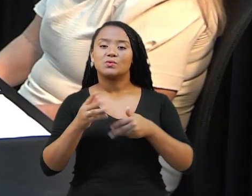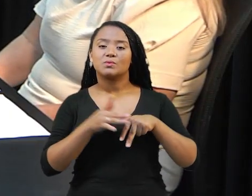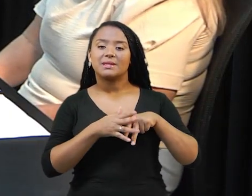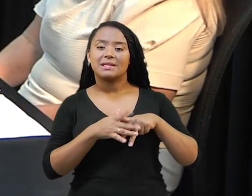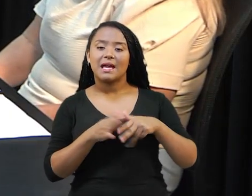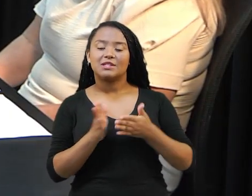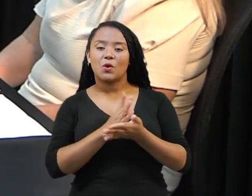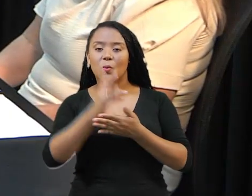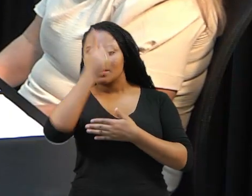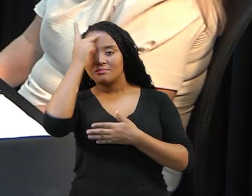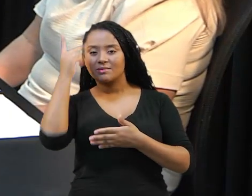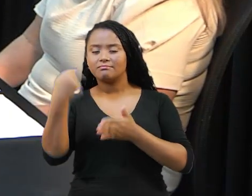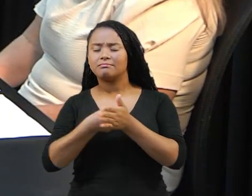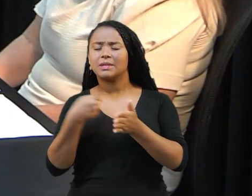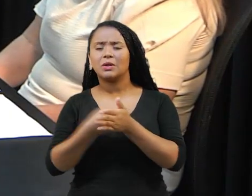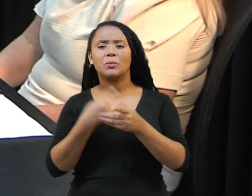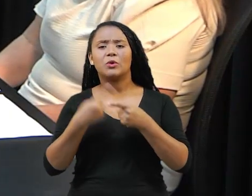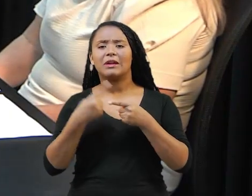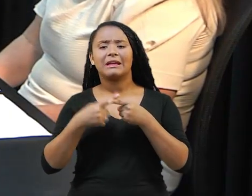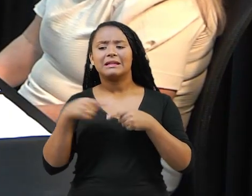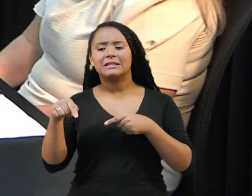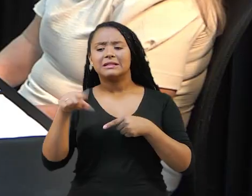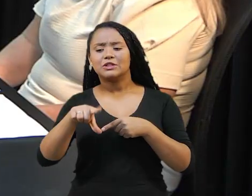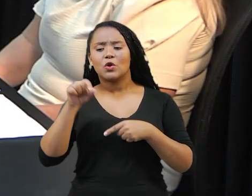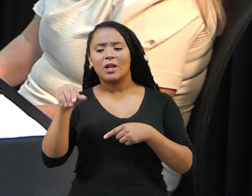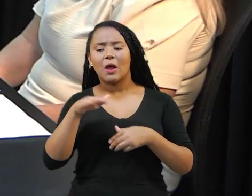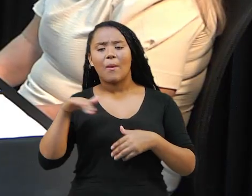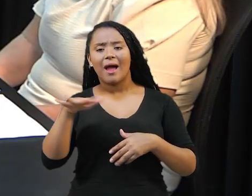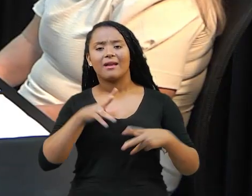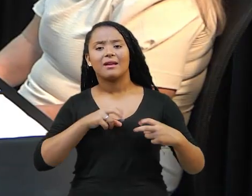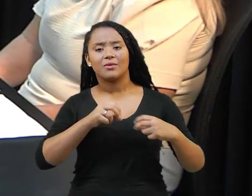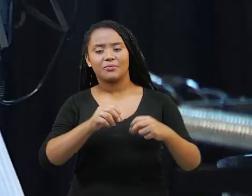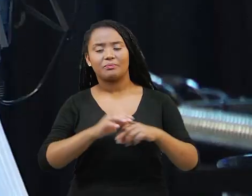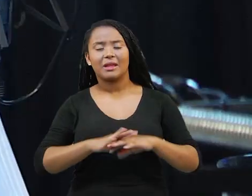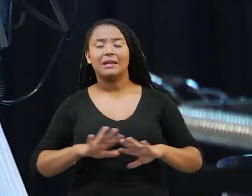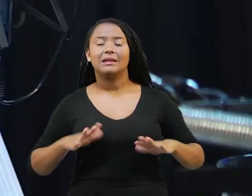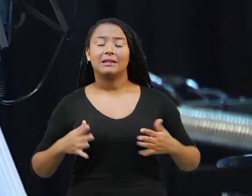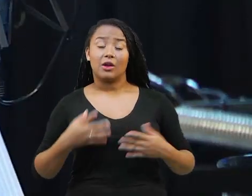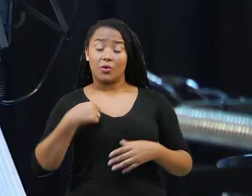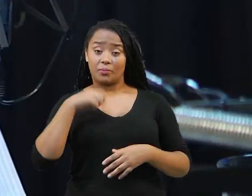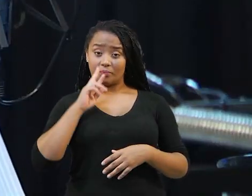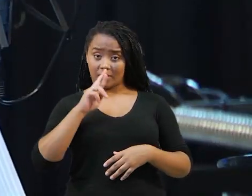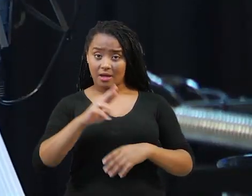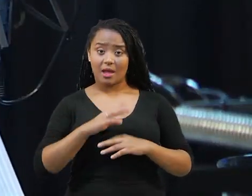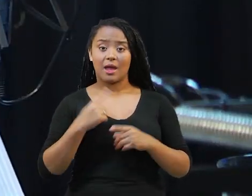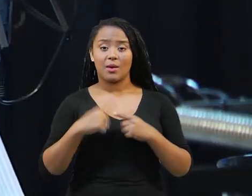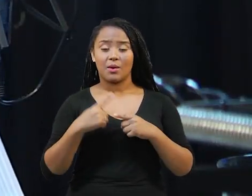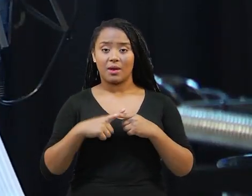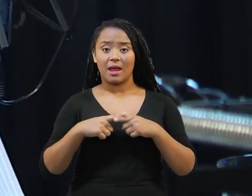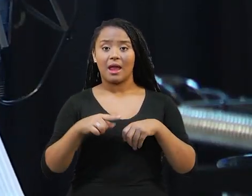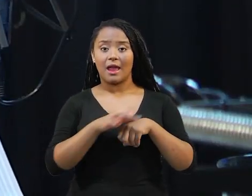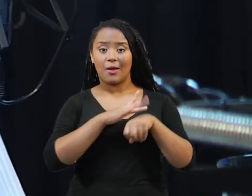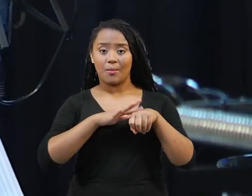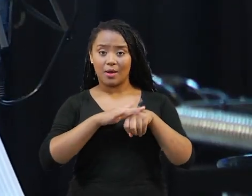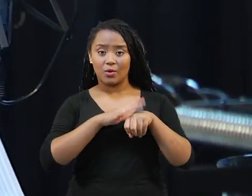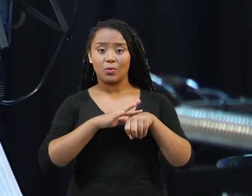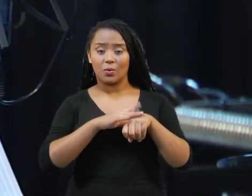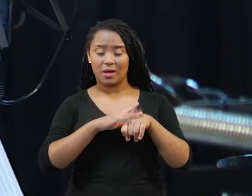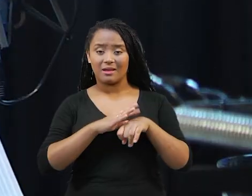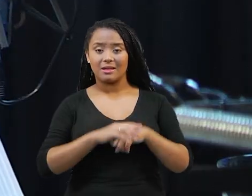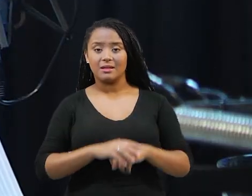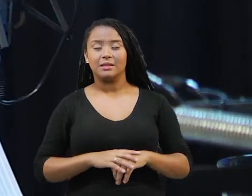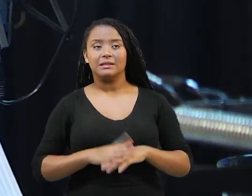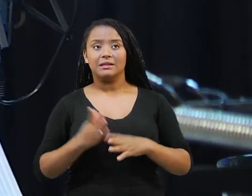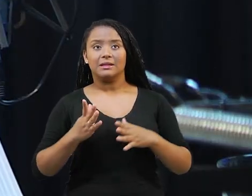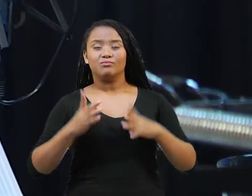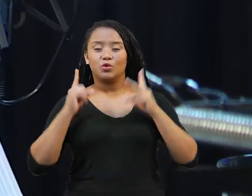perguntam, mas por que essa área, né? Não, como eu disse, primeiro que, apesar da doença ser uma doença muito estigmatizante, o procedimento